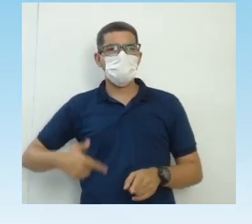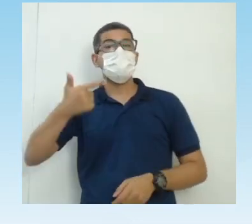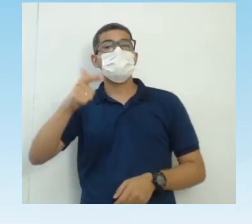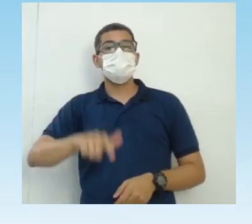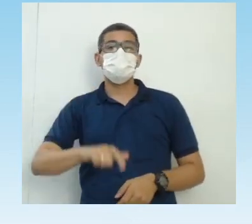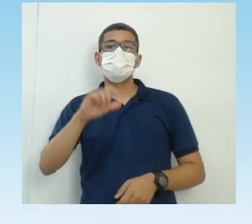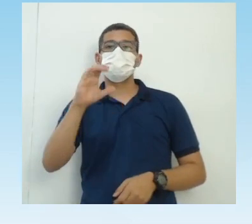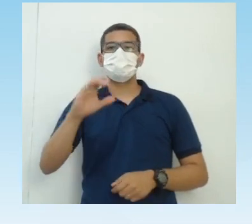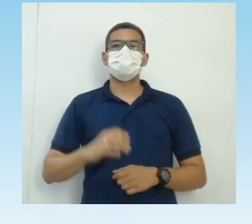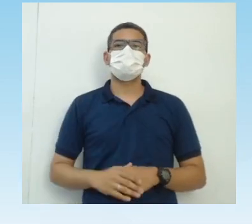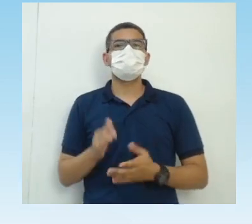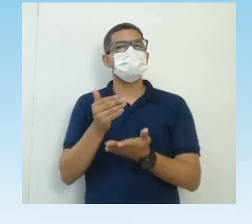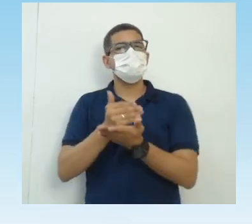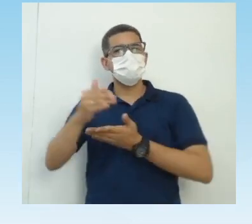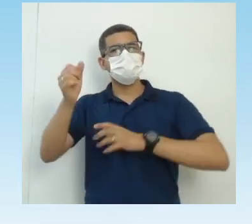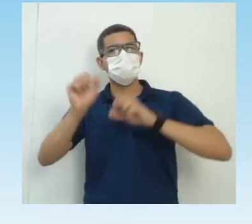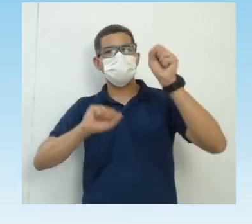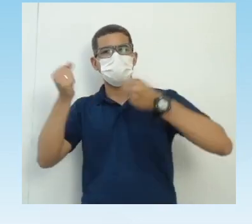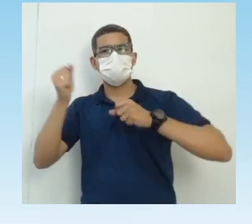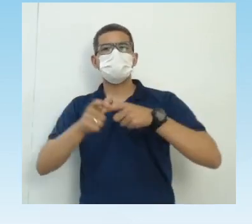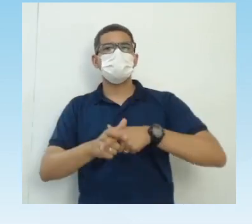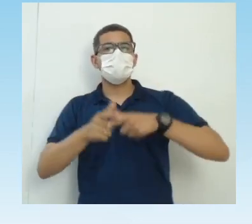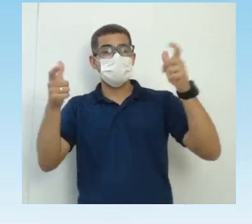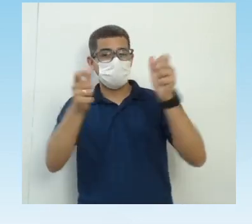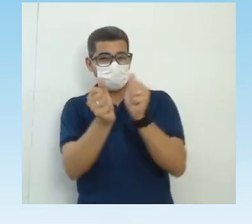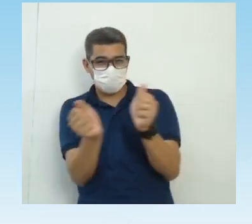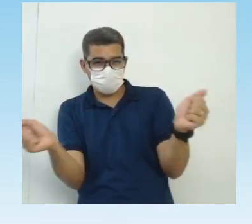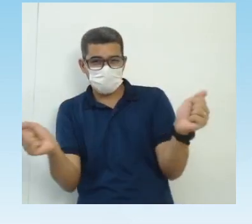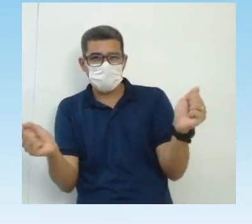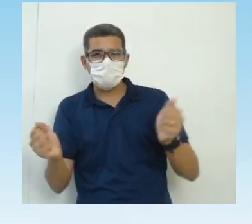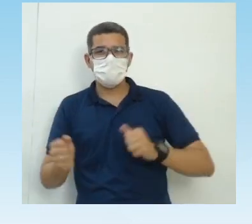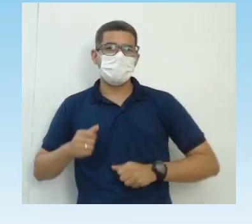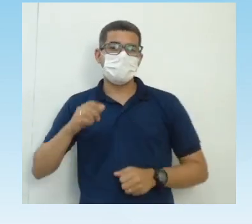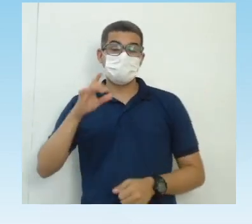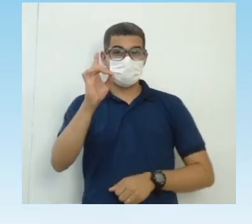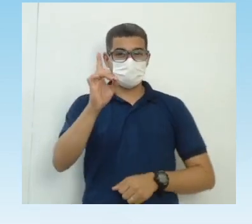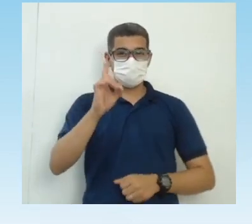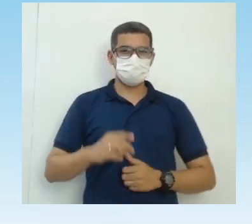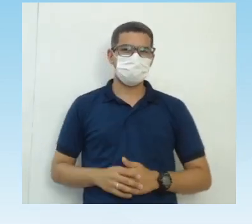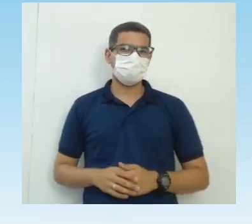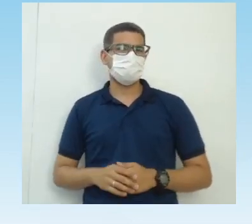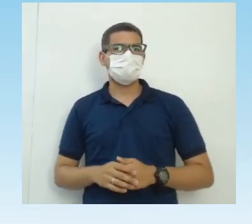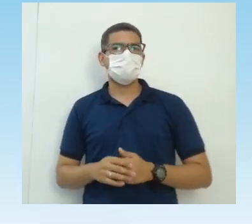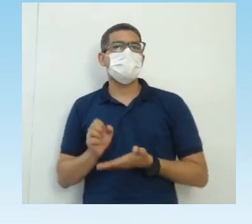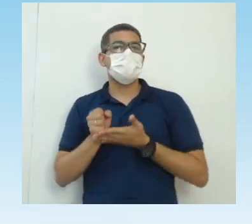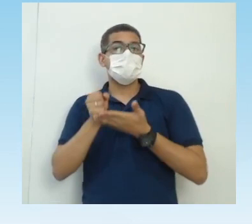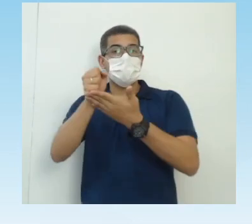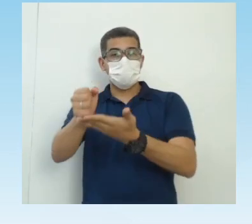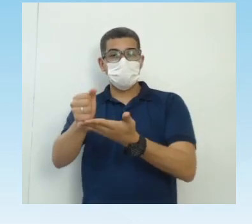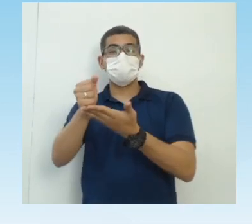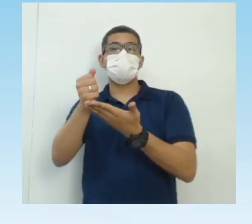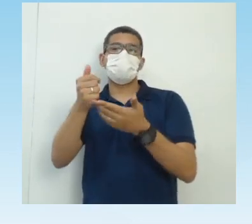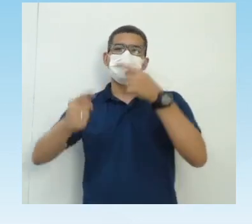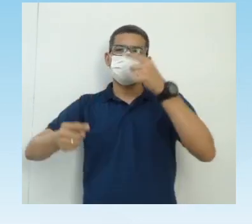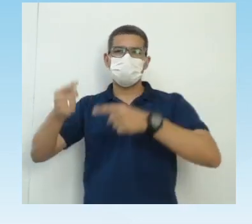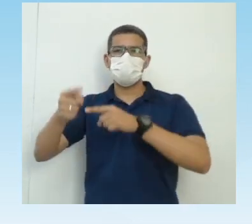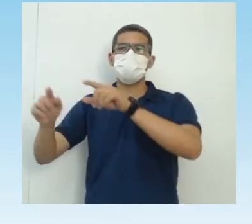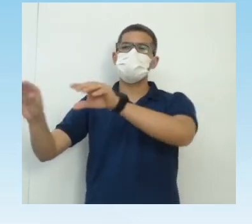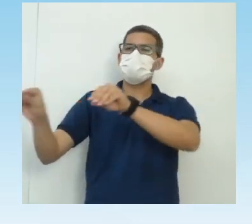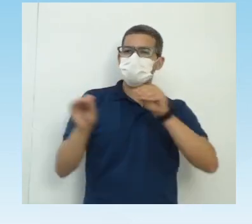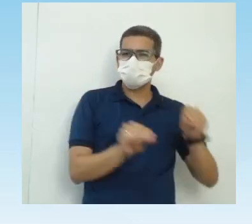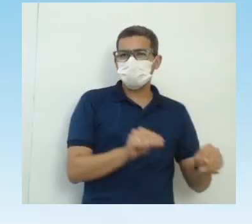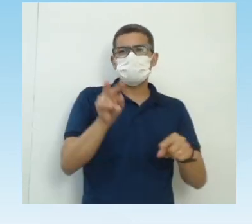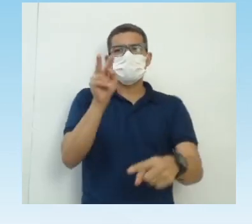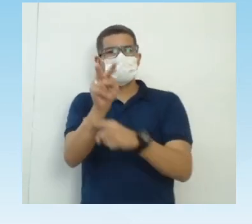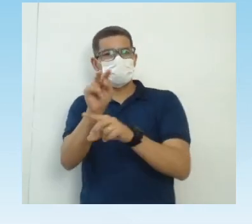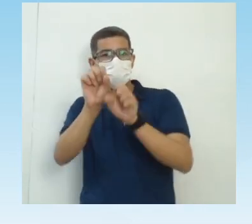C. Início da industrialização e ampliação da escravidão. Letra D. Apoio à política migratória e